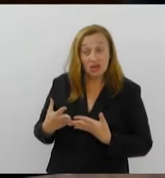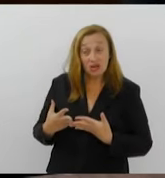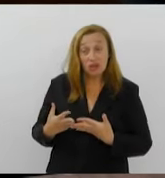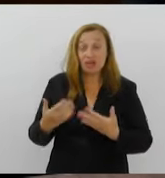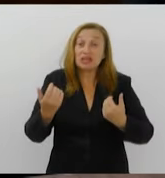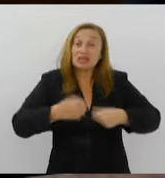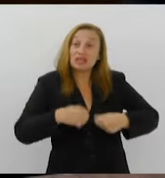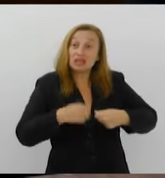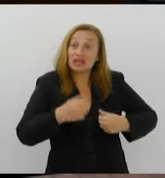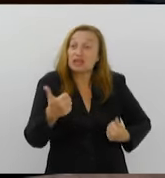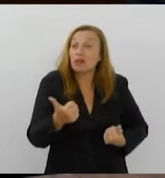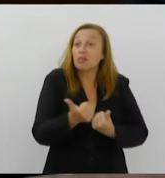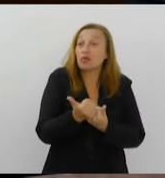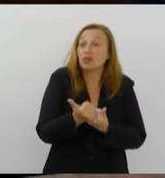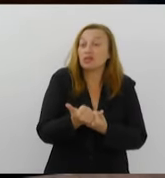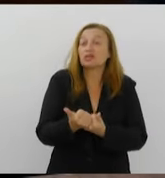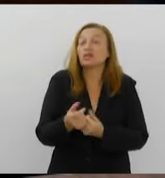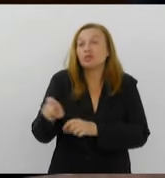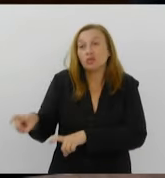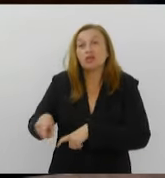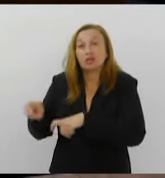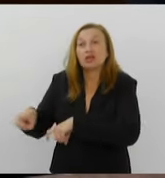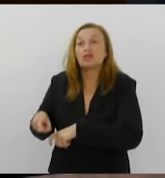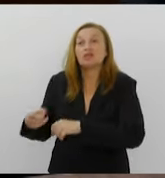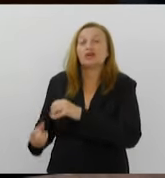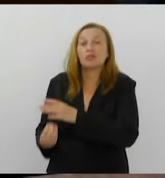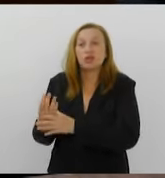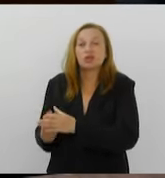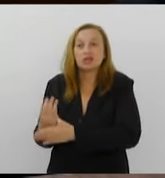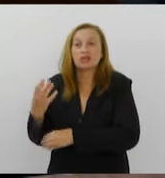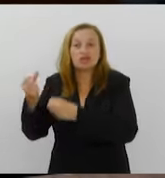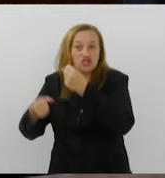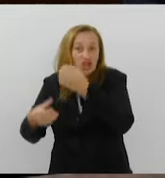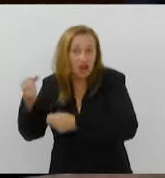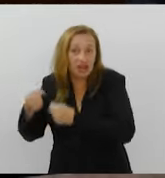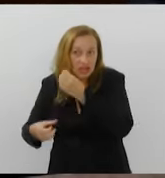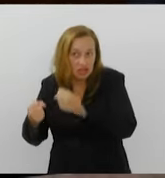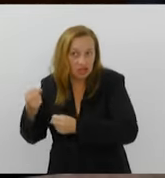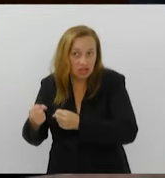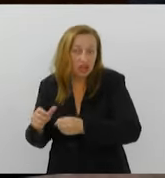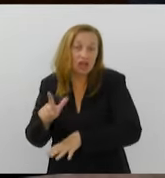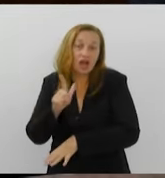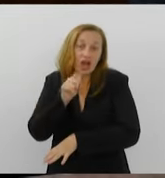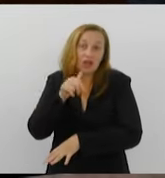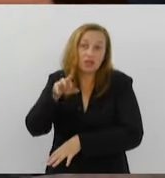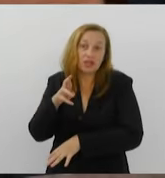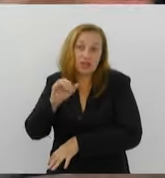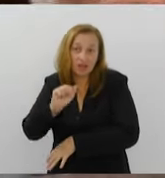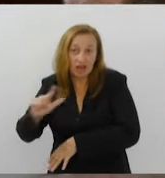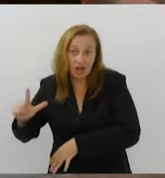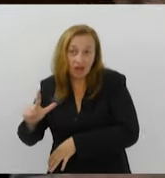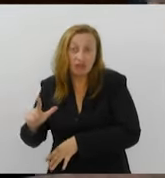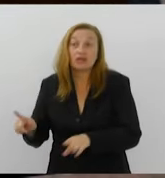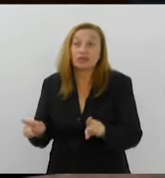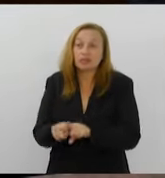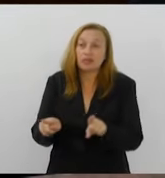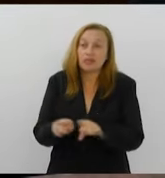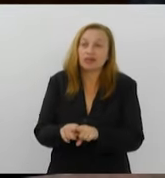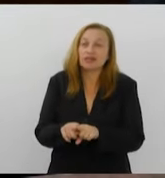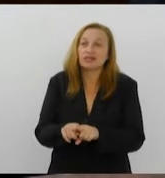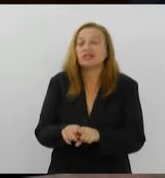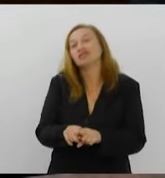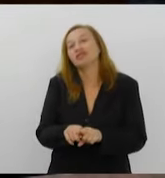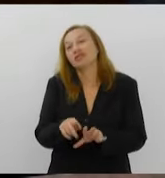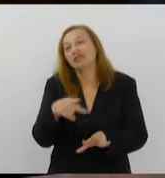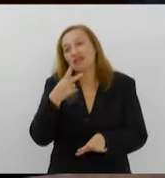cooperando com o interior na produção de leite, de água mineral, E também dizer,